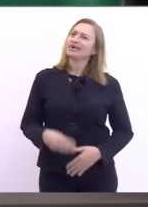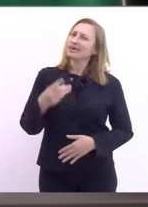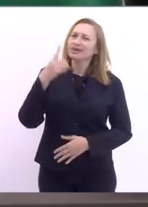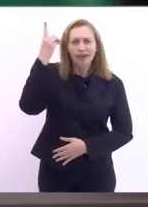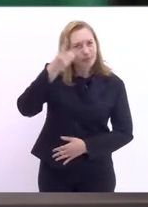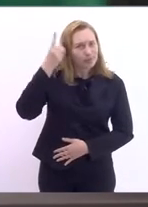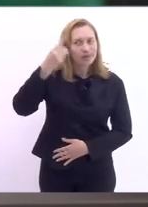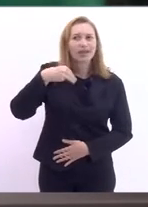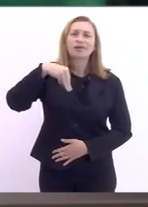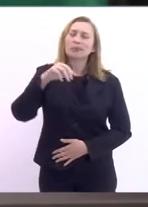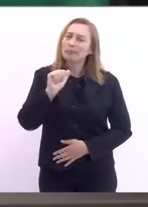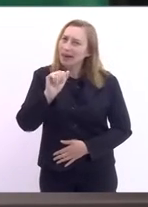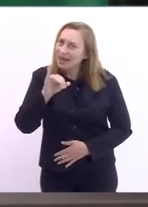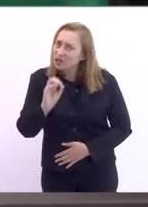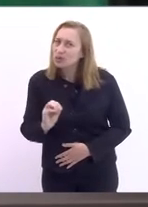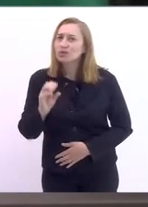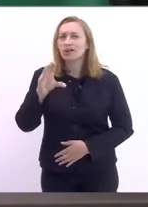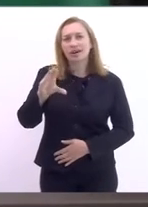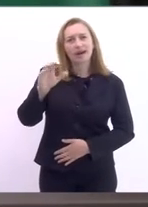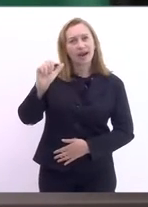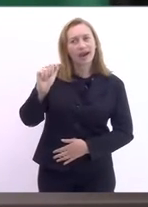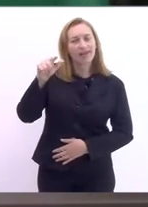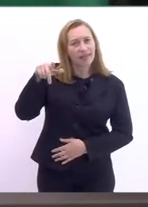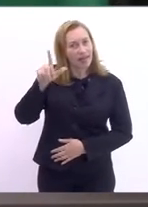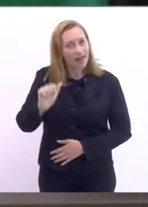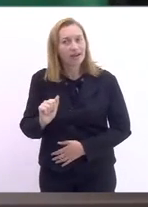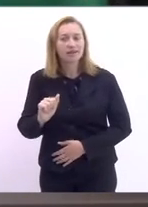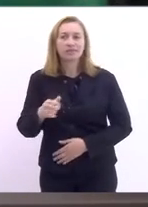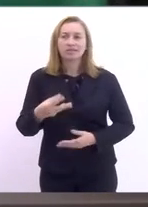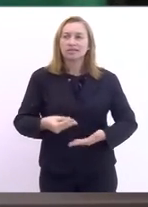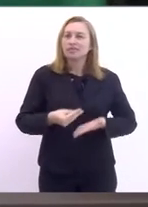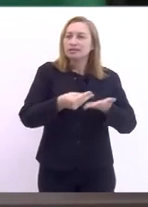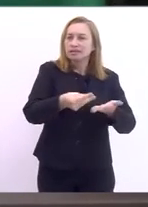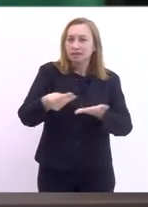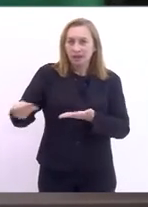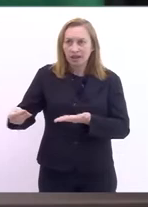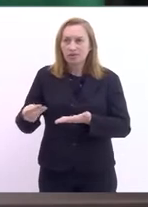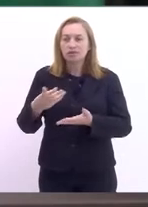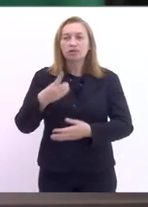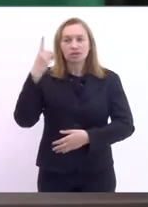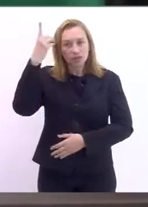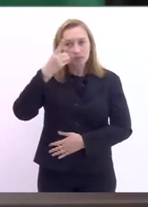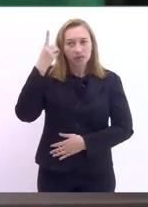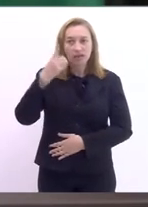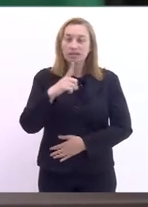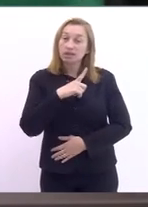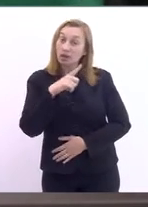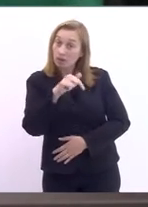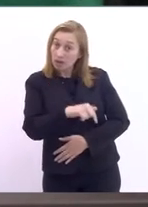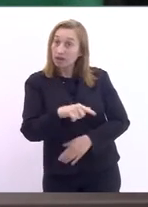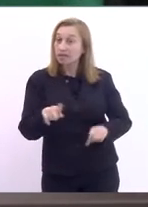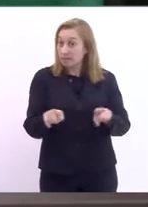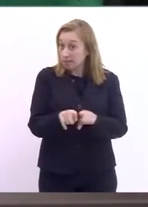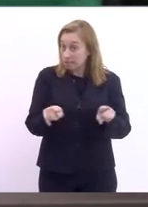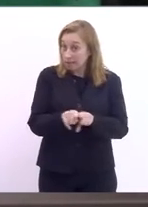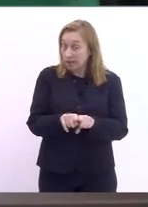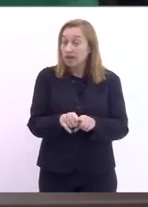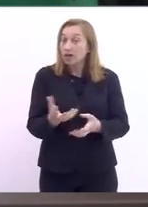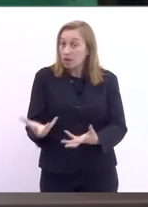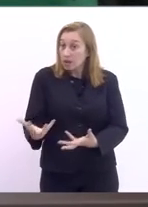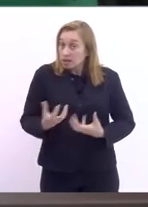Deputado Márcio Canella. Foi entregue aos senhores deputados, eu tenho aqui em mão também, porque